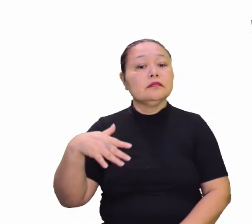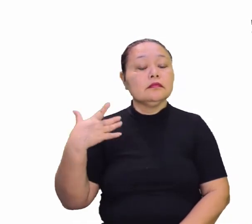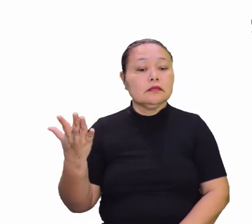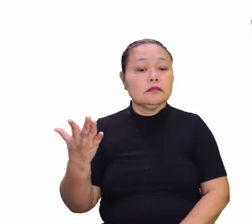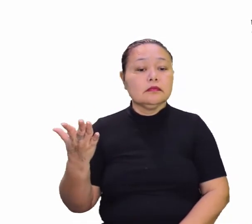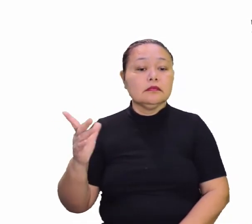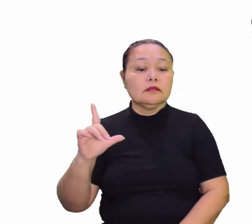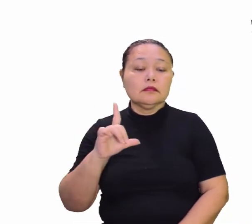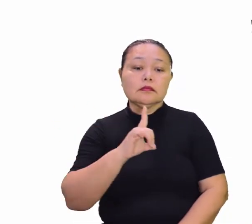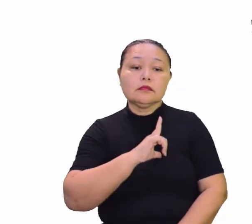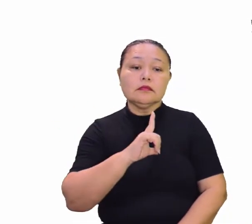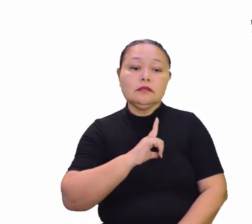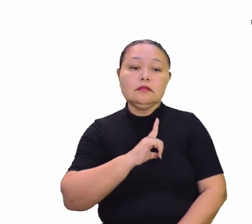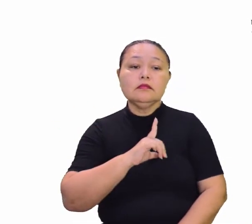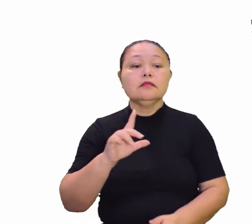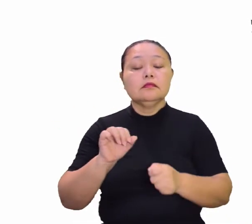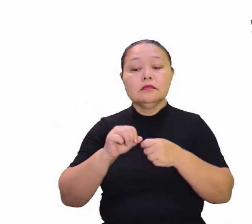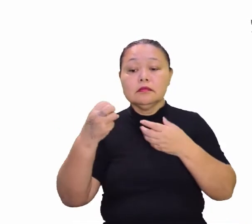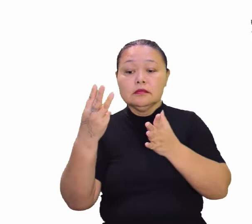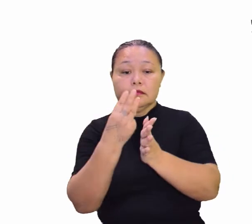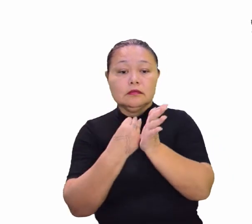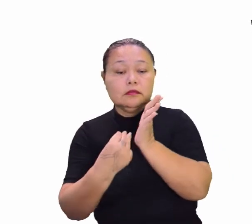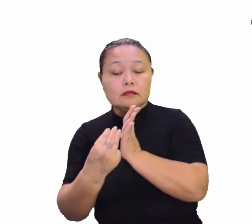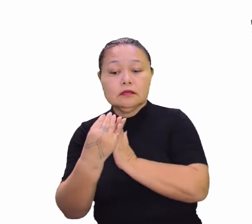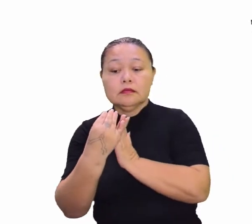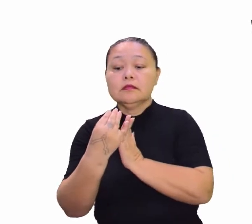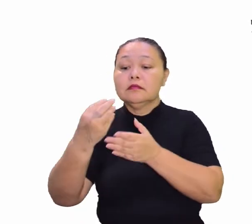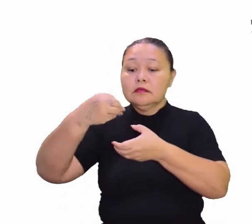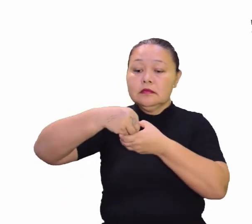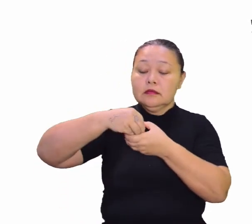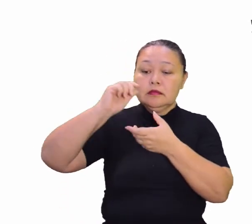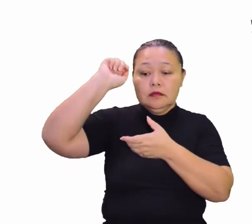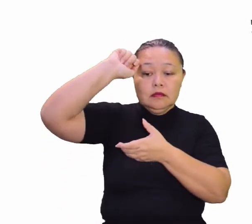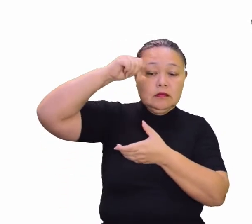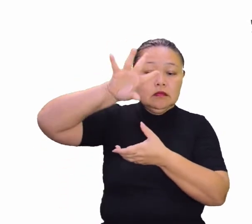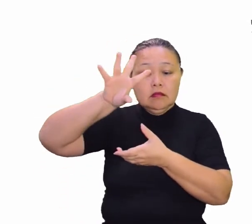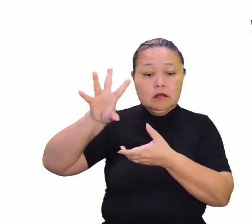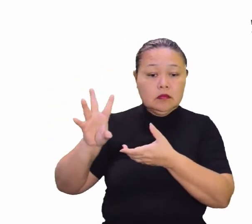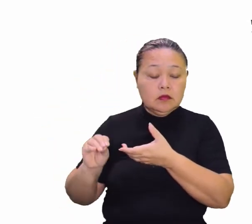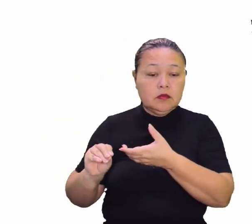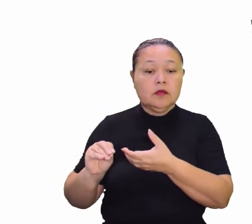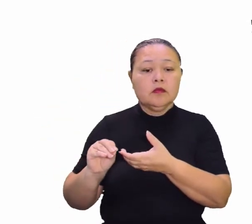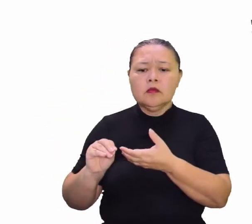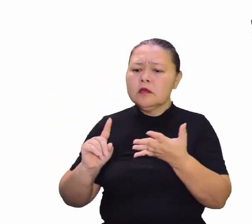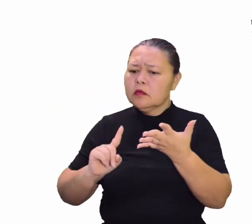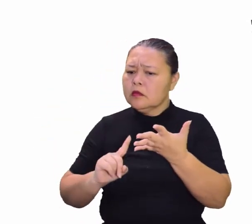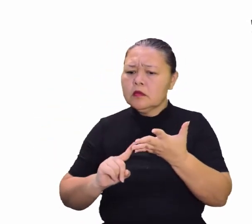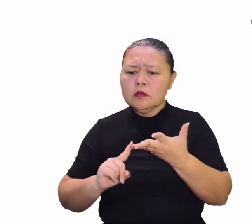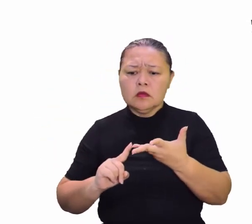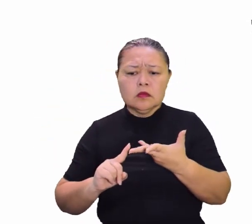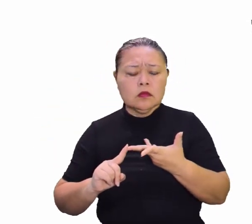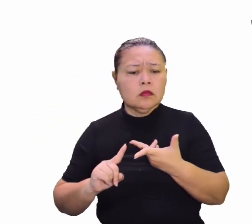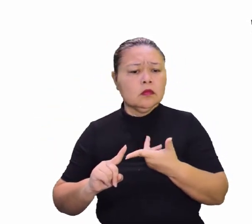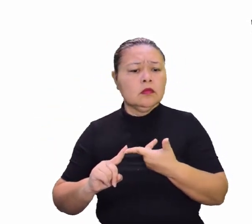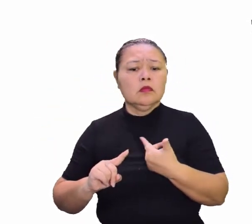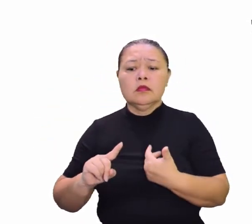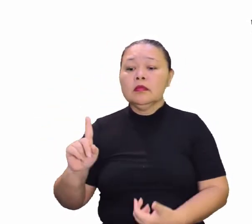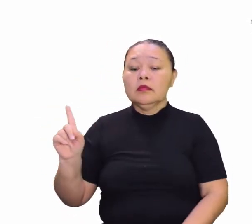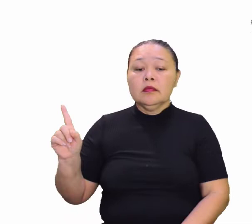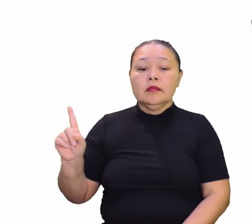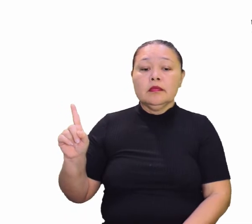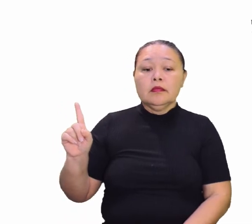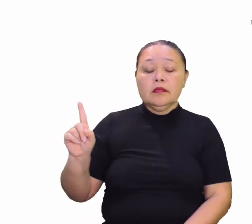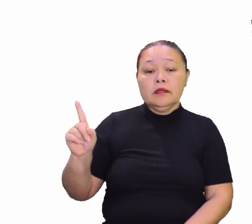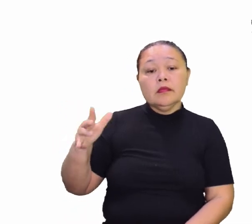E aí nós temos aqui o mapa de conflito da África, dos conflitos, né? Que É muito, né, Rogério? muitos conflitos.